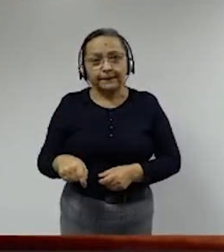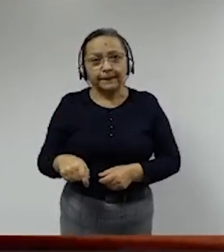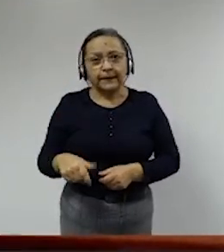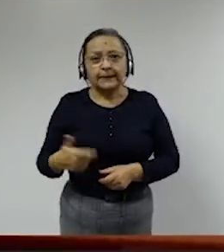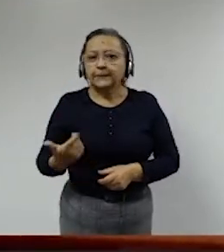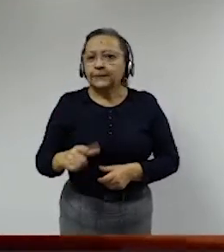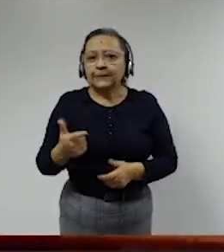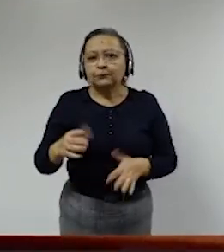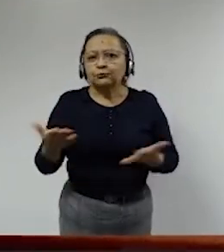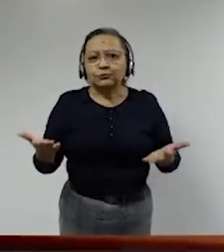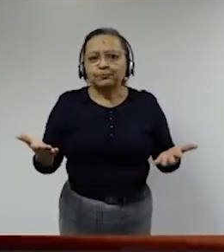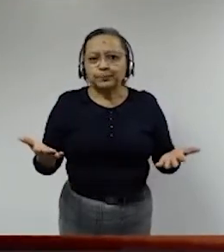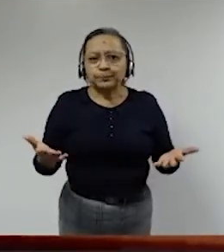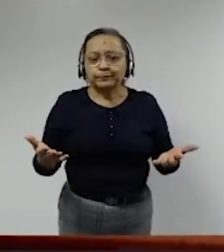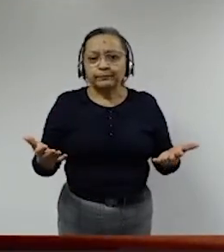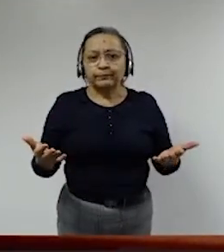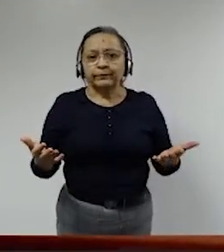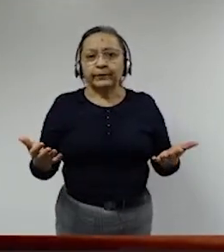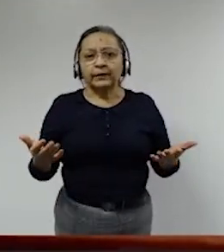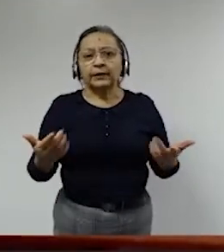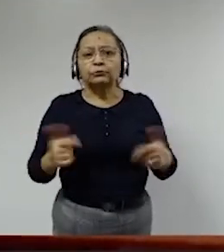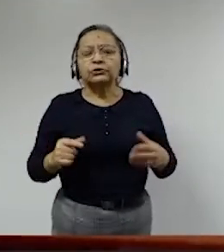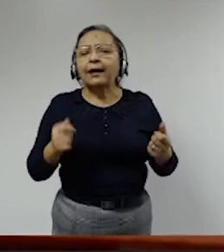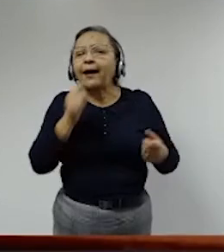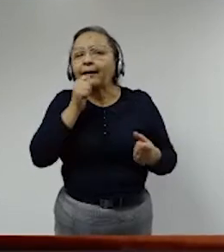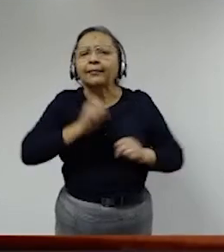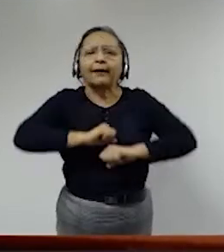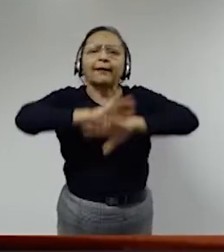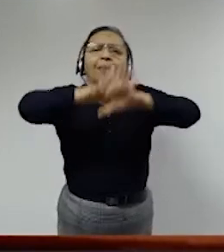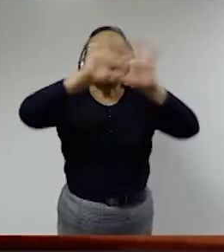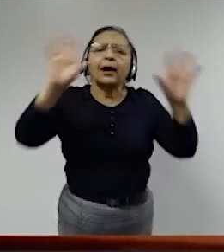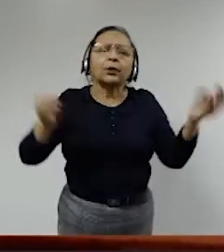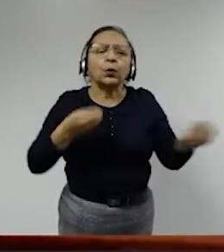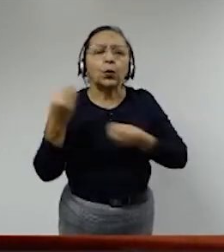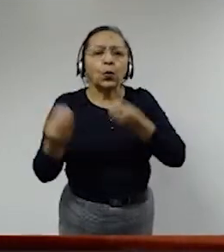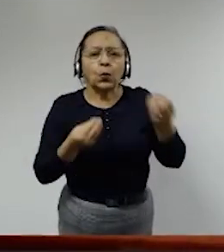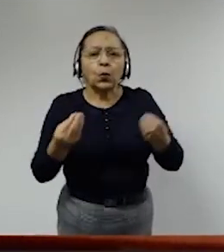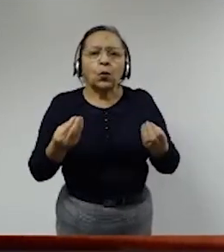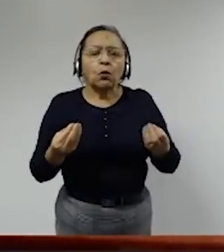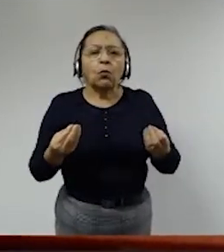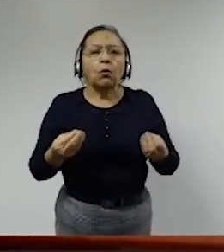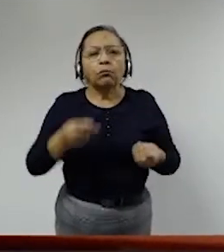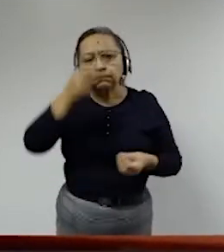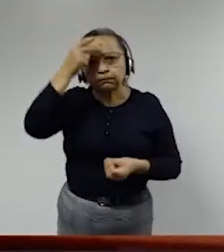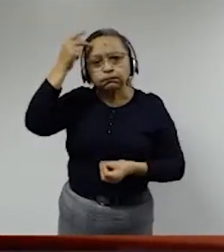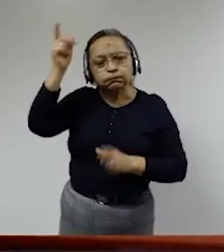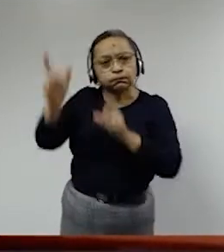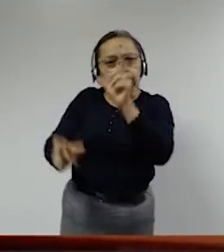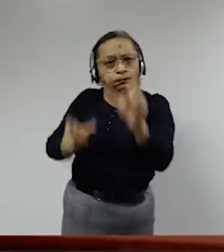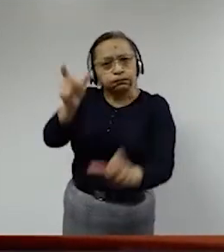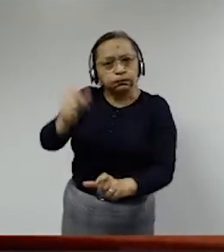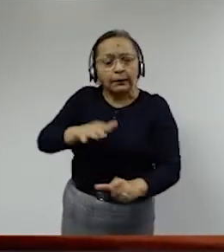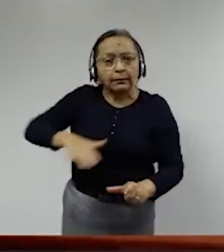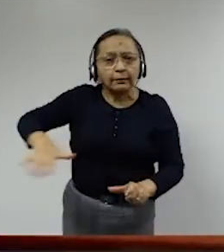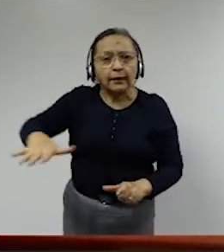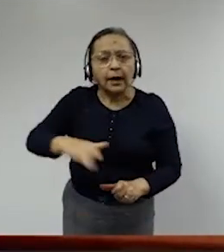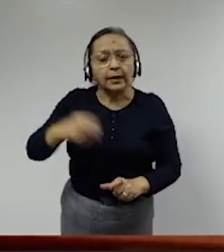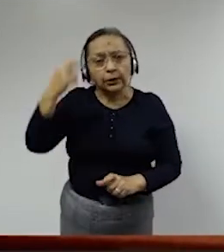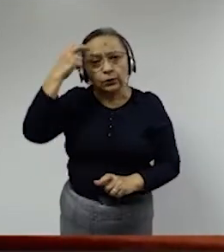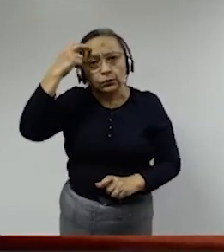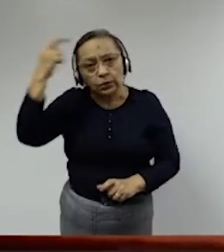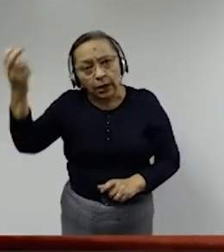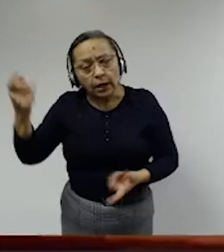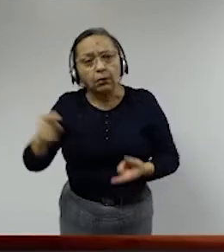havia a definição clara de que atores da área